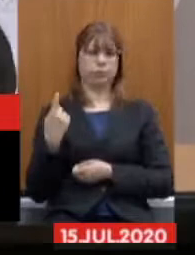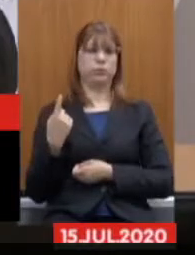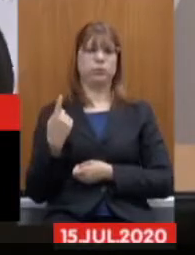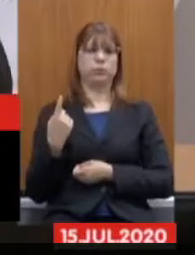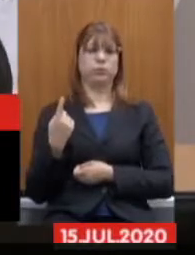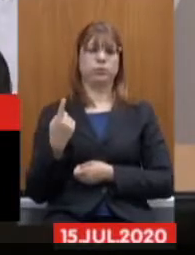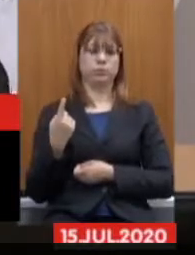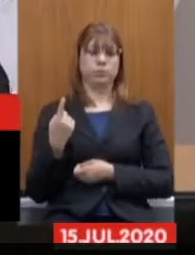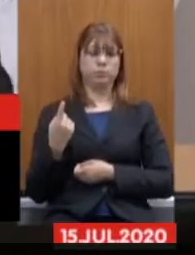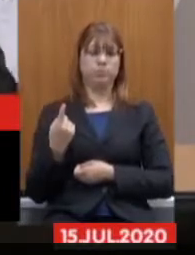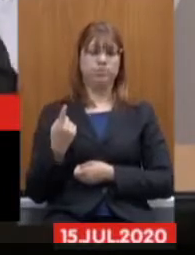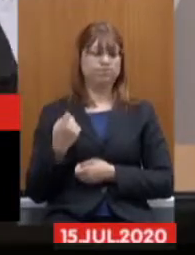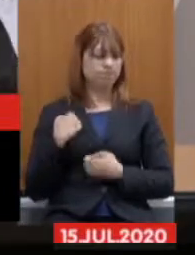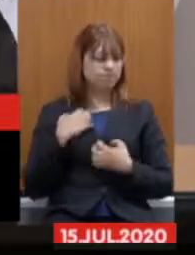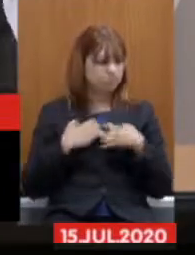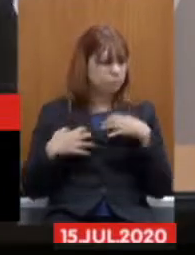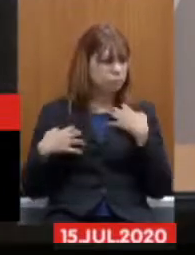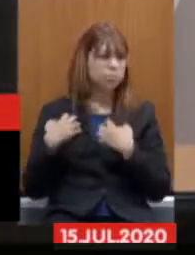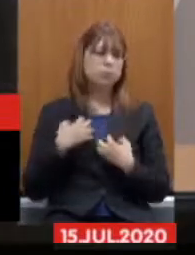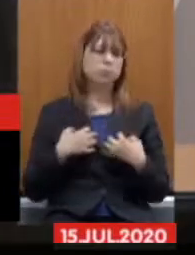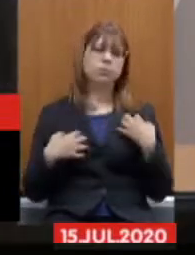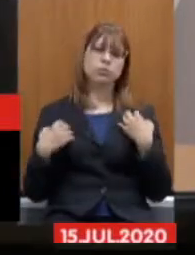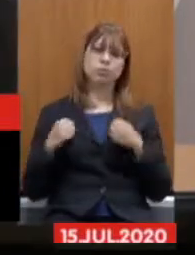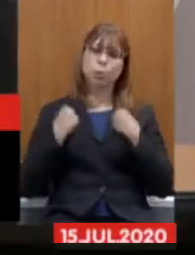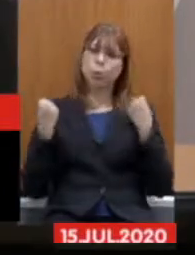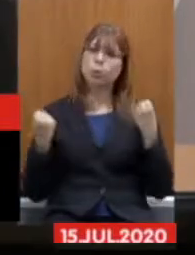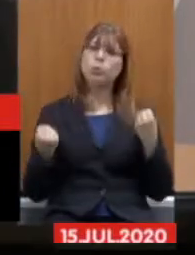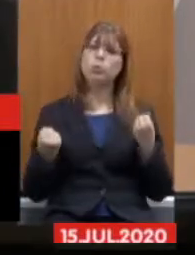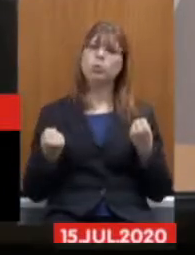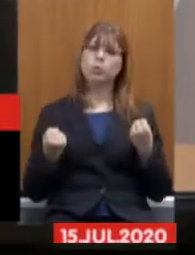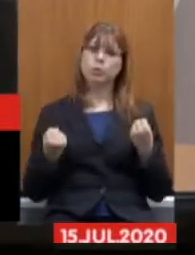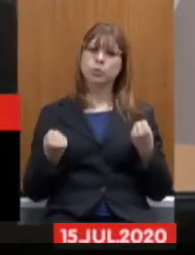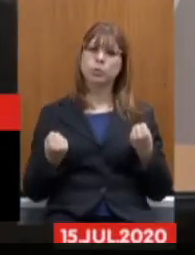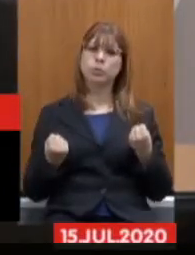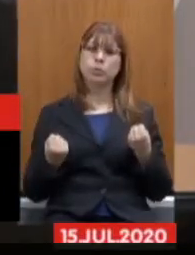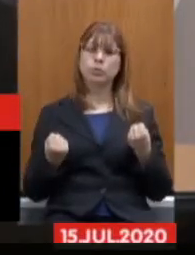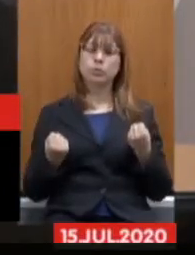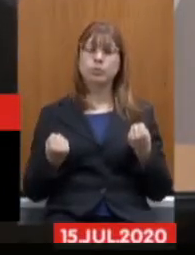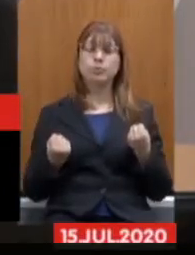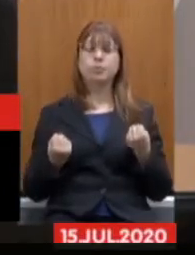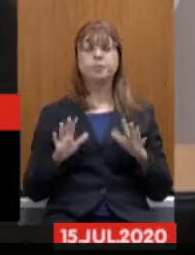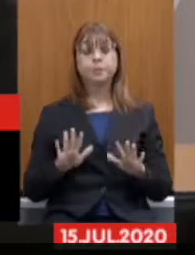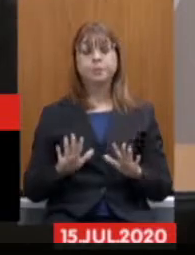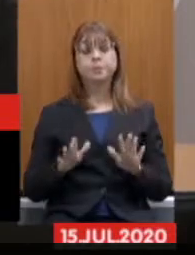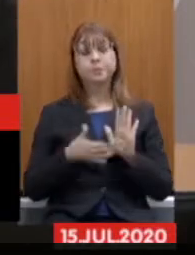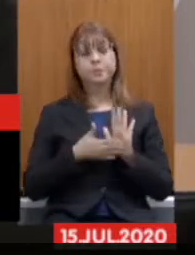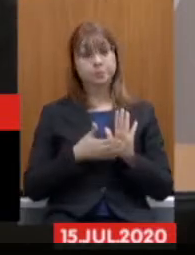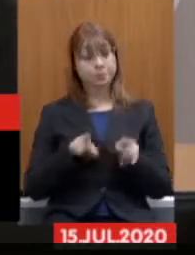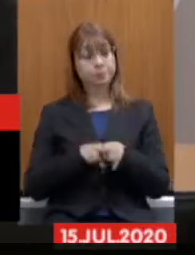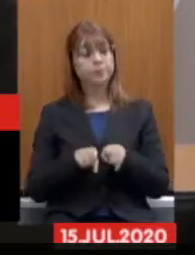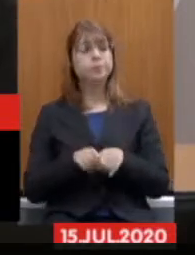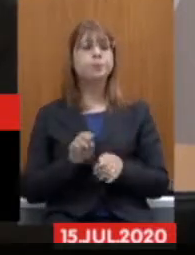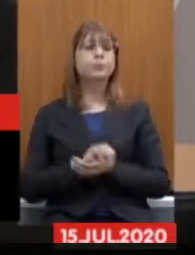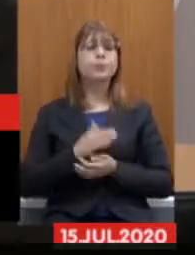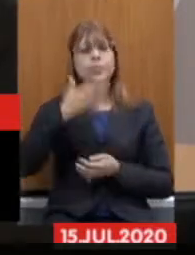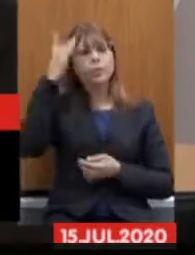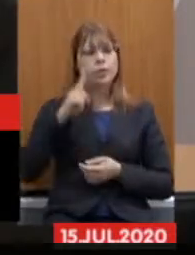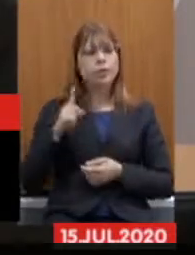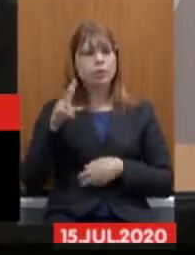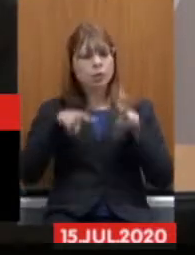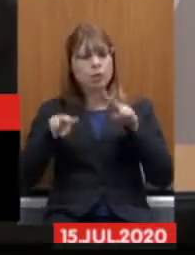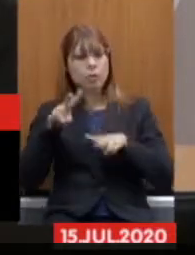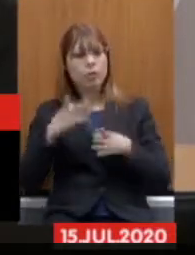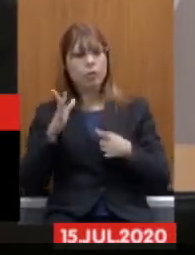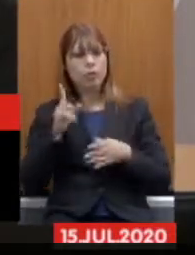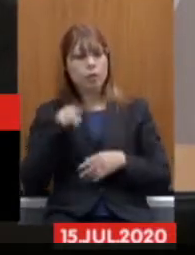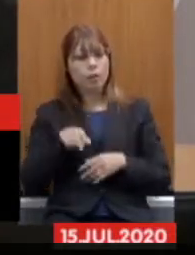matar de indignação é mais uma é possível governo zema revenda negociação criminosa